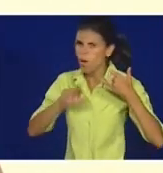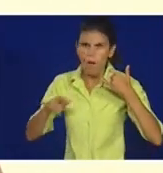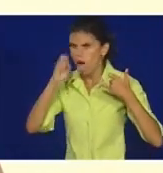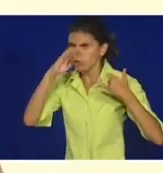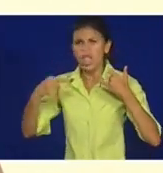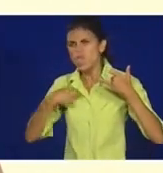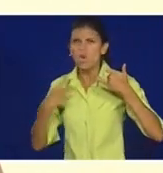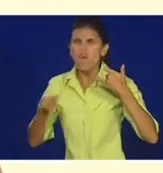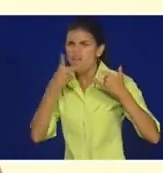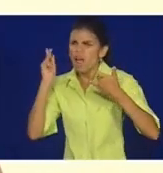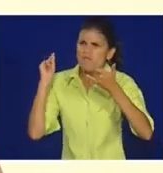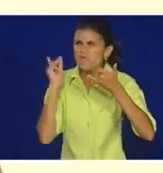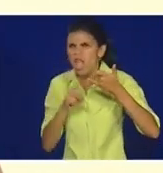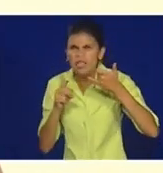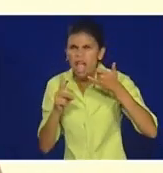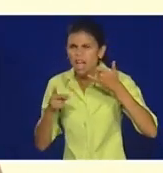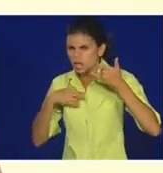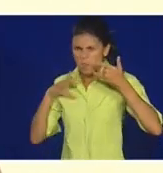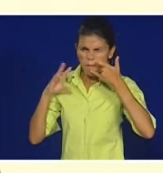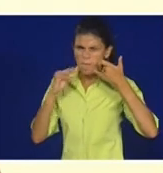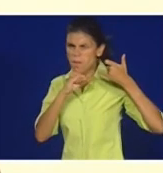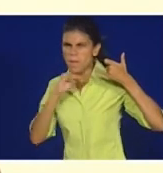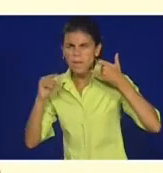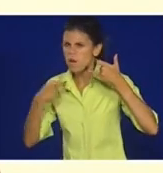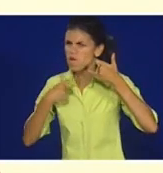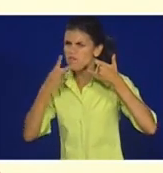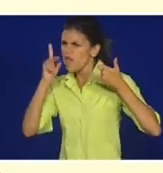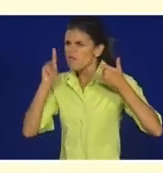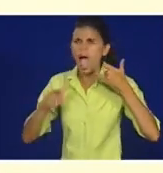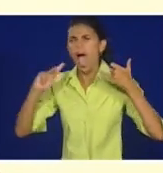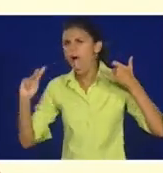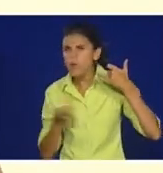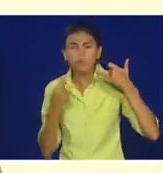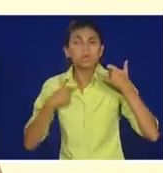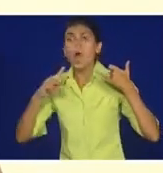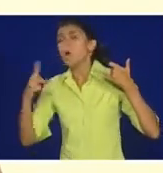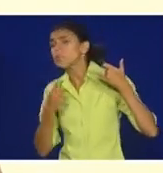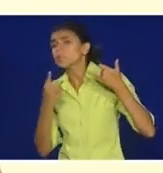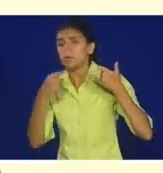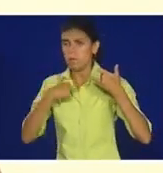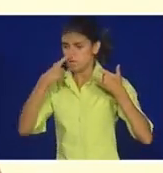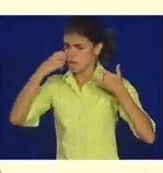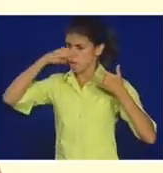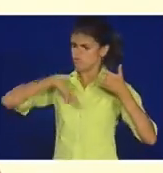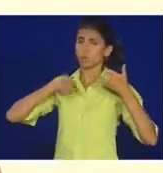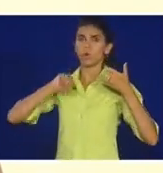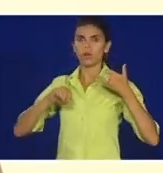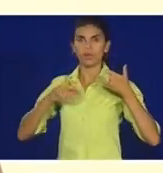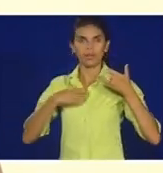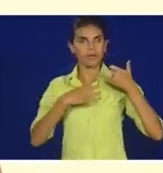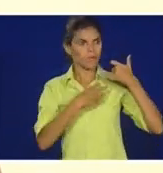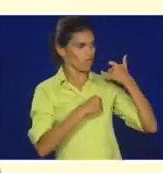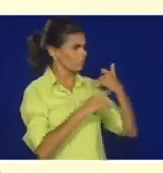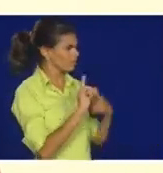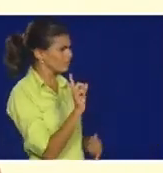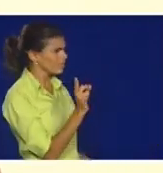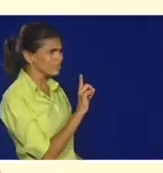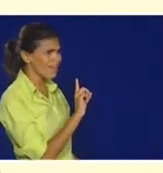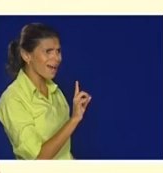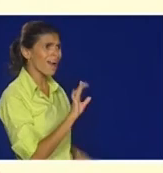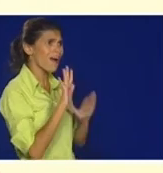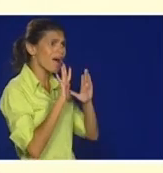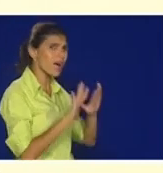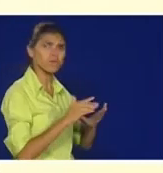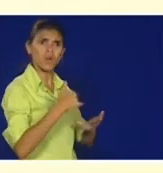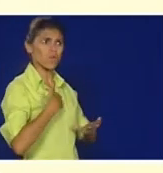ele: absurdo coisa nenhuma, eu estou falando a verdade, tudo que eu estou dizendo aconteceu, não sei por que você está achando que é absurdo. E